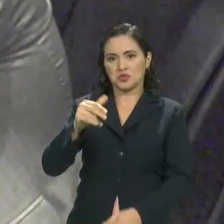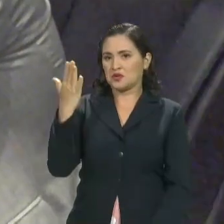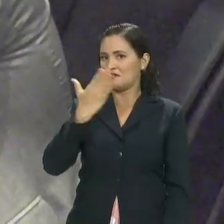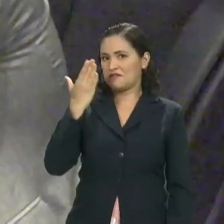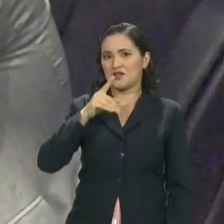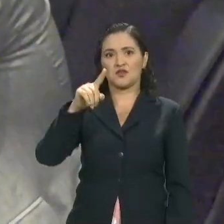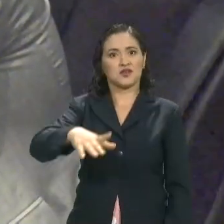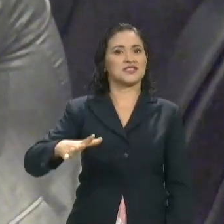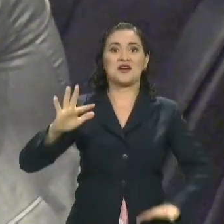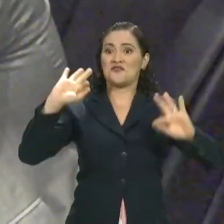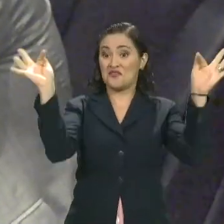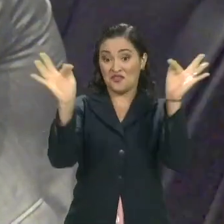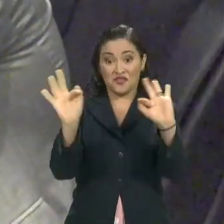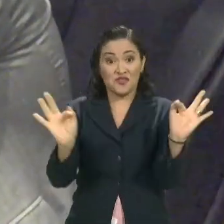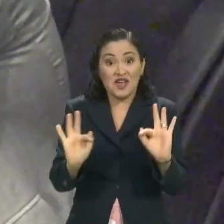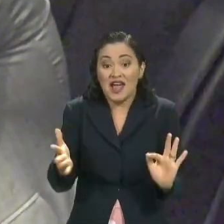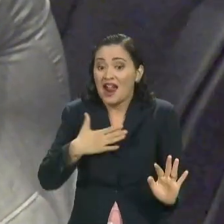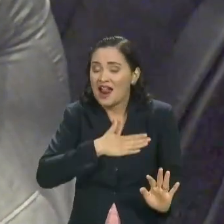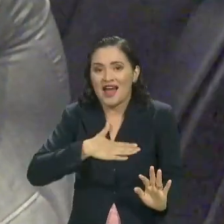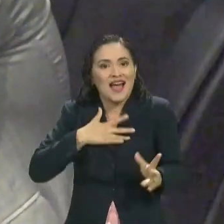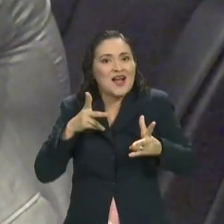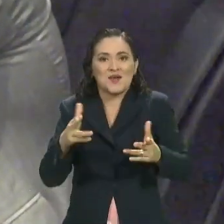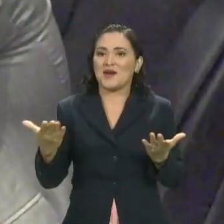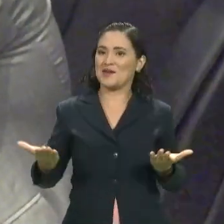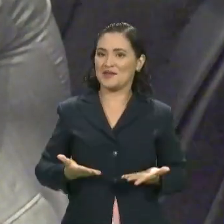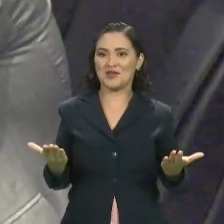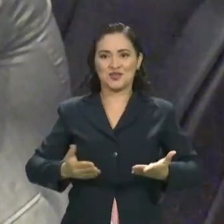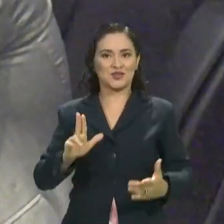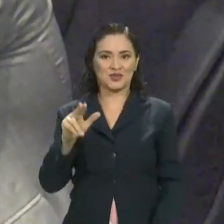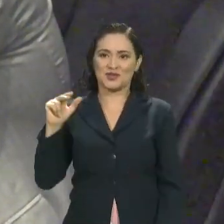tão radiantes como o dia de hoje. Obrigado. E